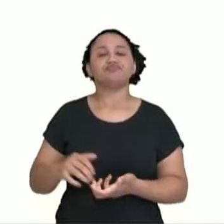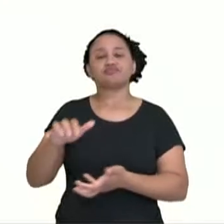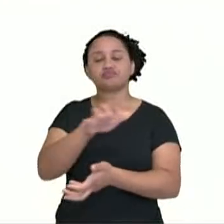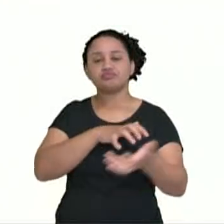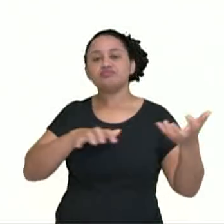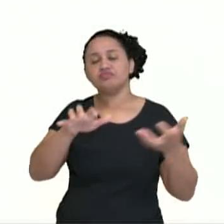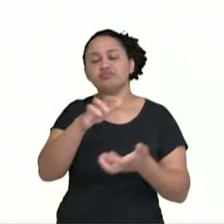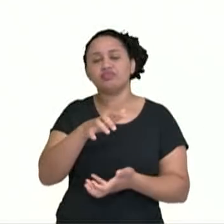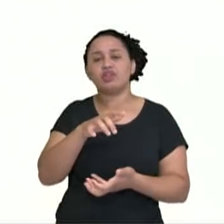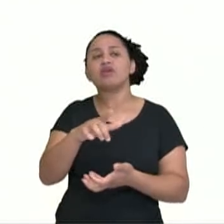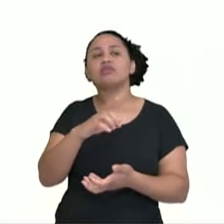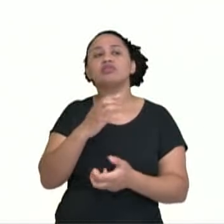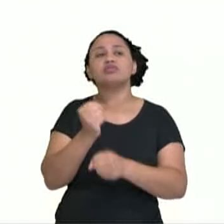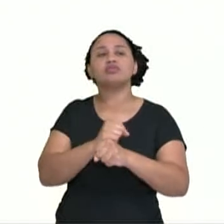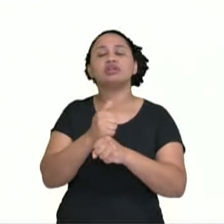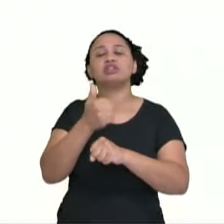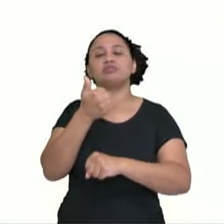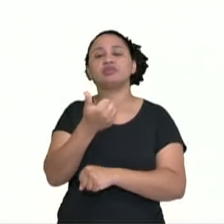Gloriosa no ano de